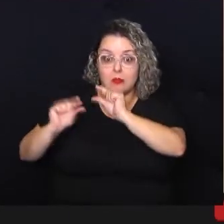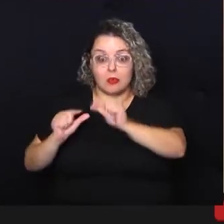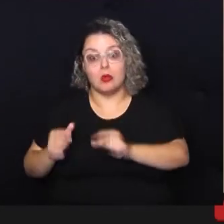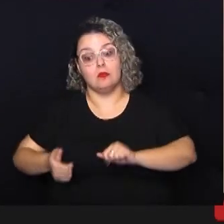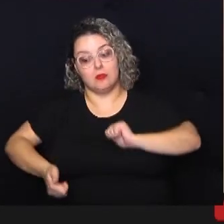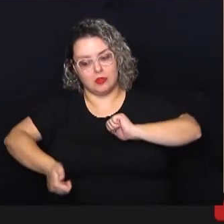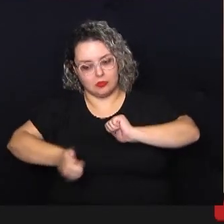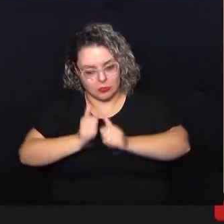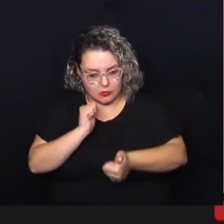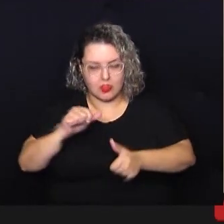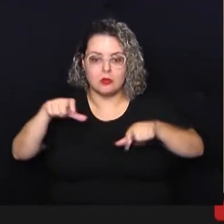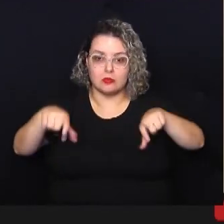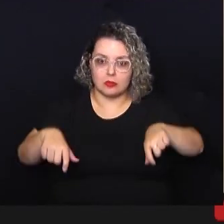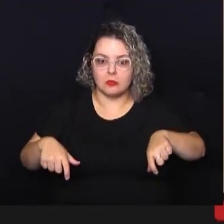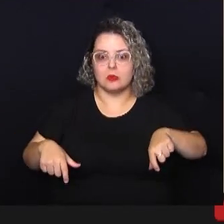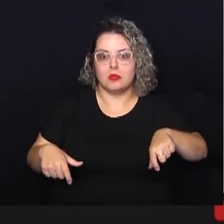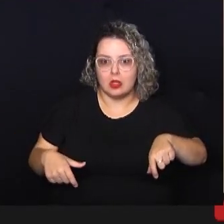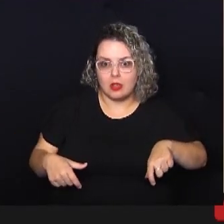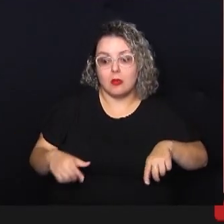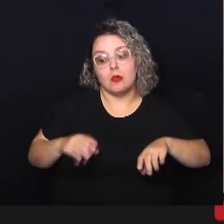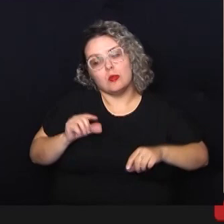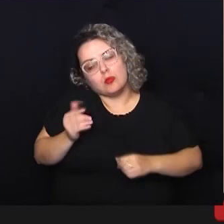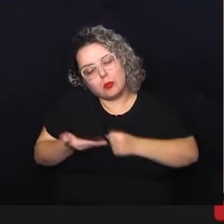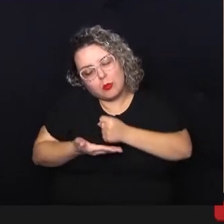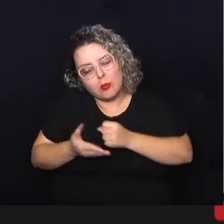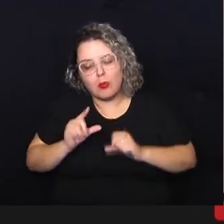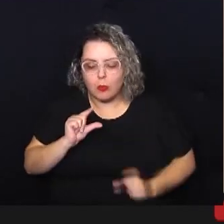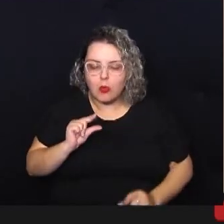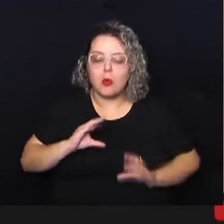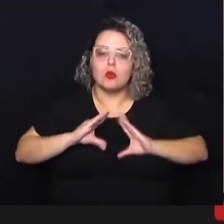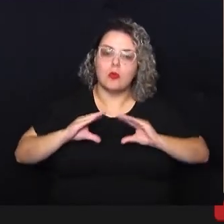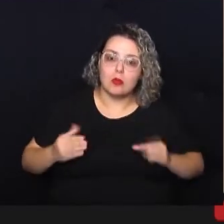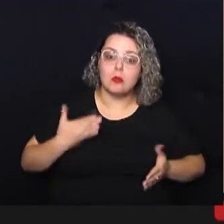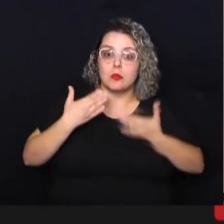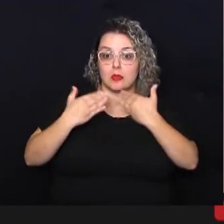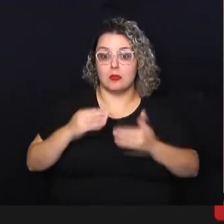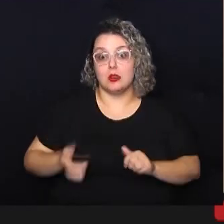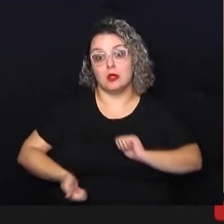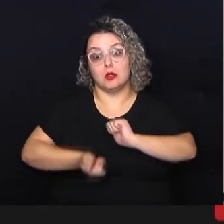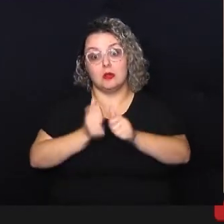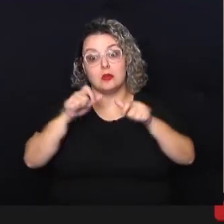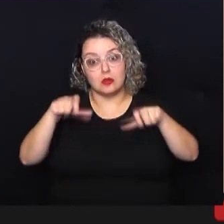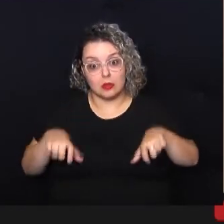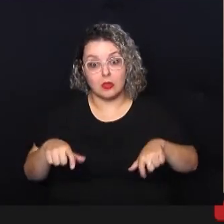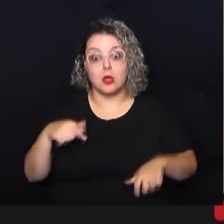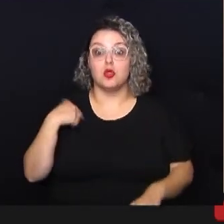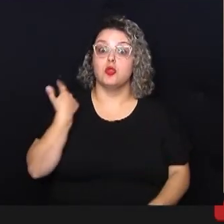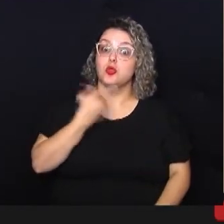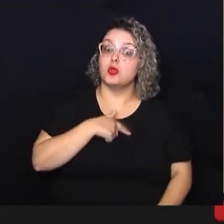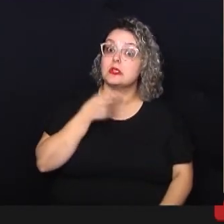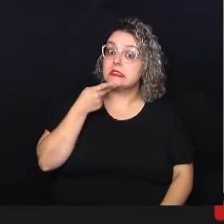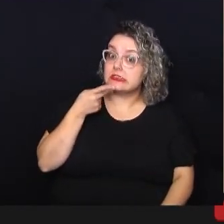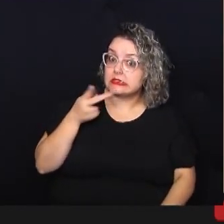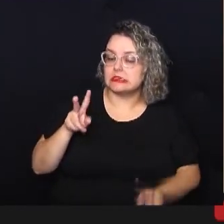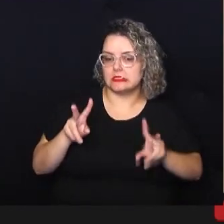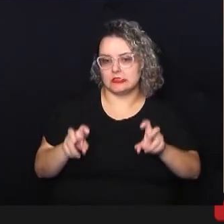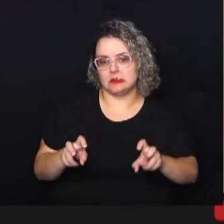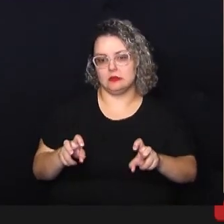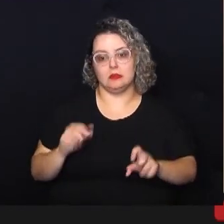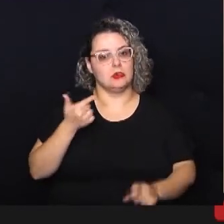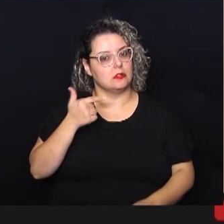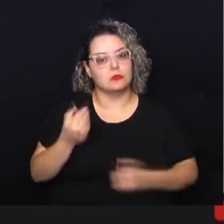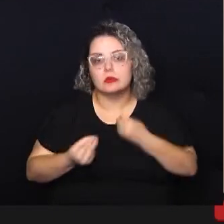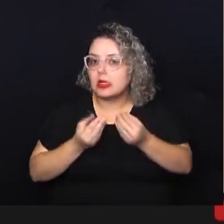futebol, né? Eu vou me sentir minimamente confortável para poder conversar com você sobre futebol. Agora, nós estamos falando de um assunto que é